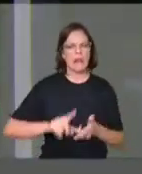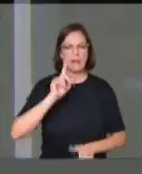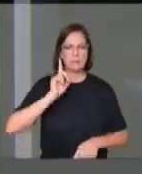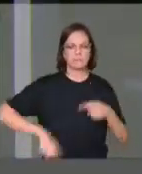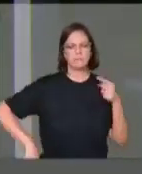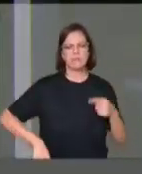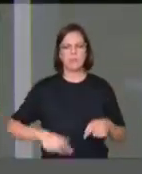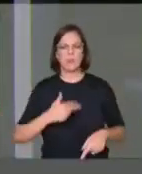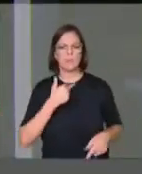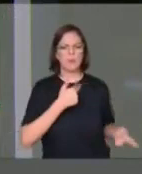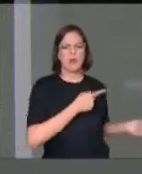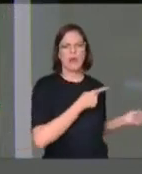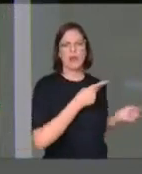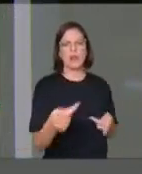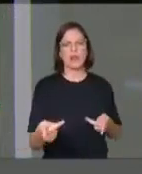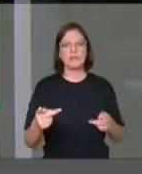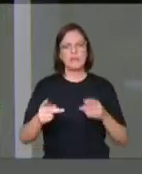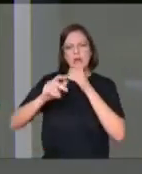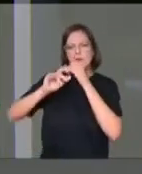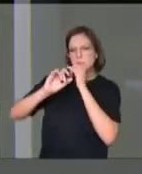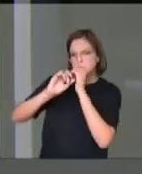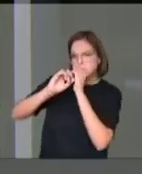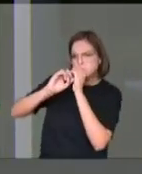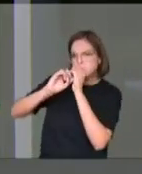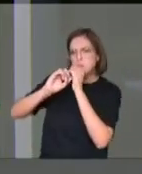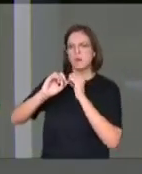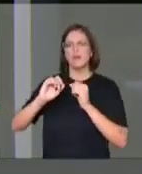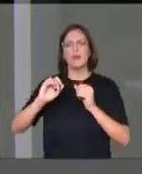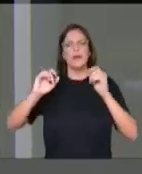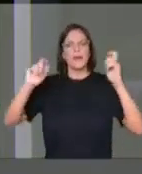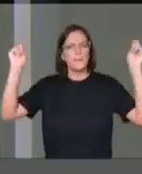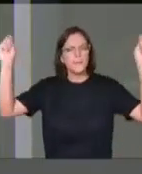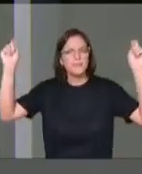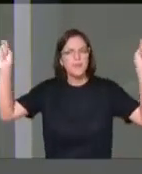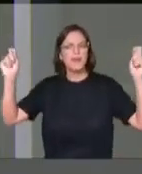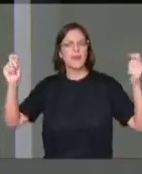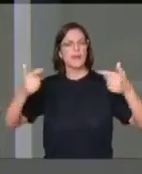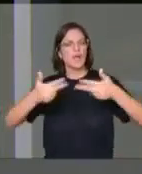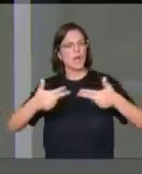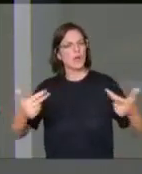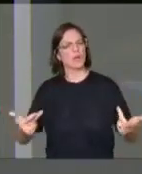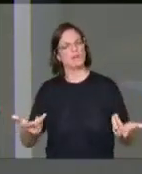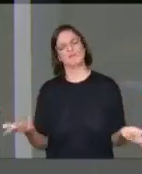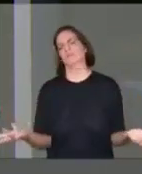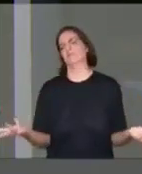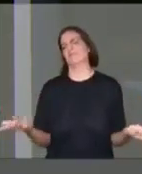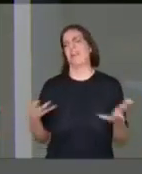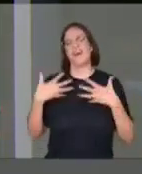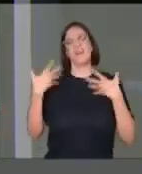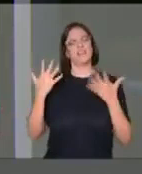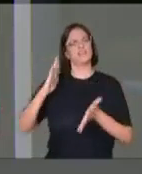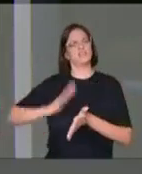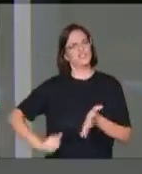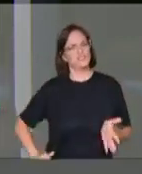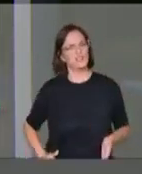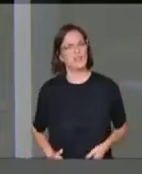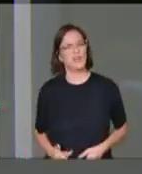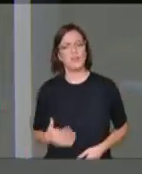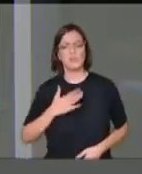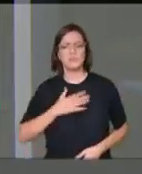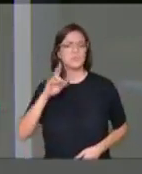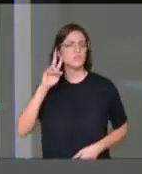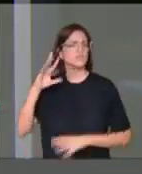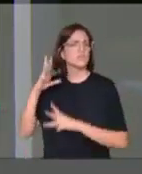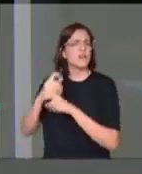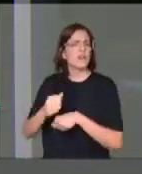o acesso de bandeira, dos seus instrumentos no estádio, tira a alegria do futebol. Então, todo o meu carinho à história do Flamengo, que é